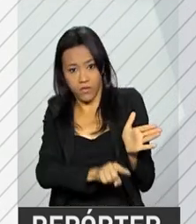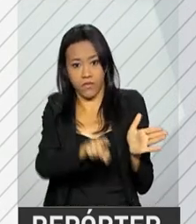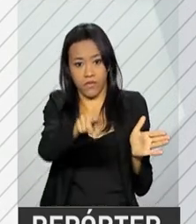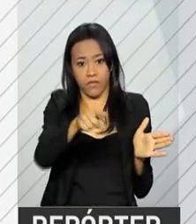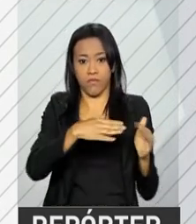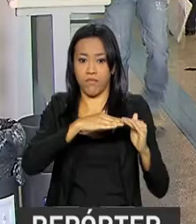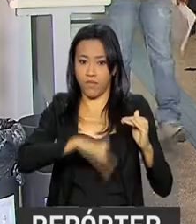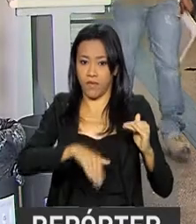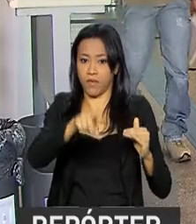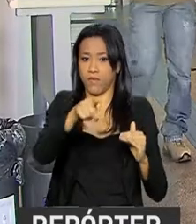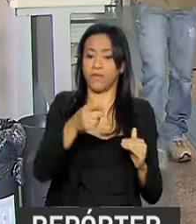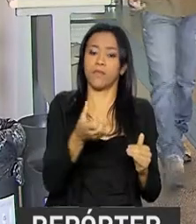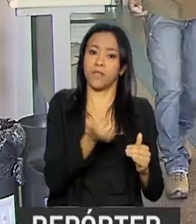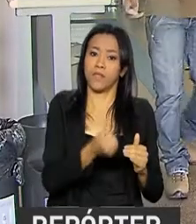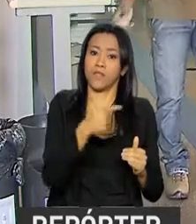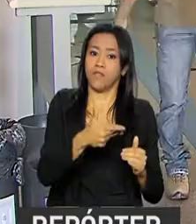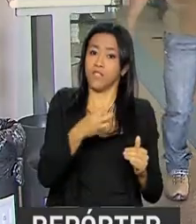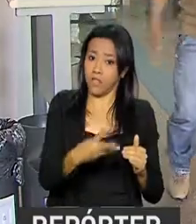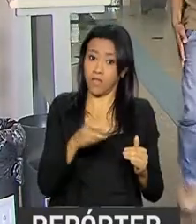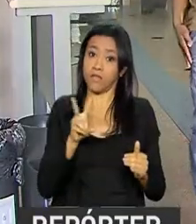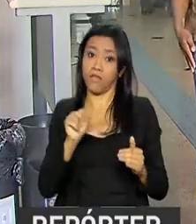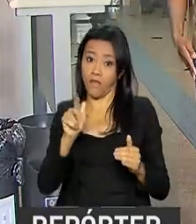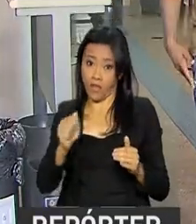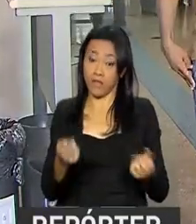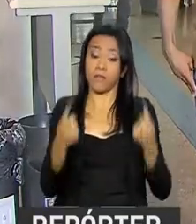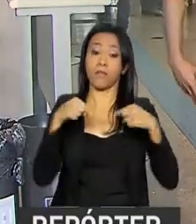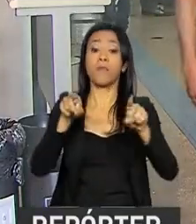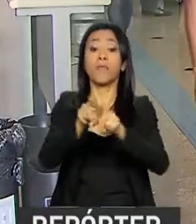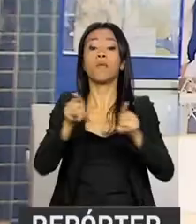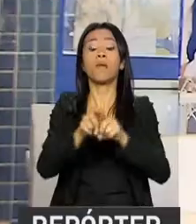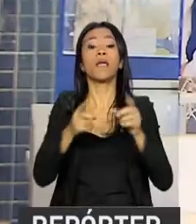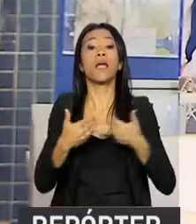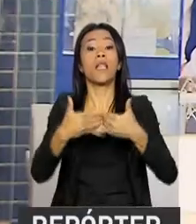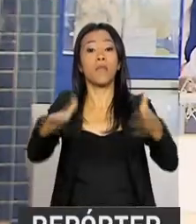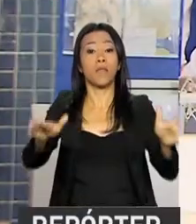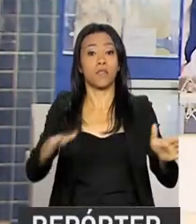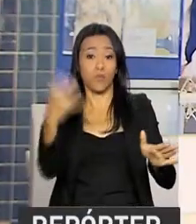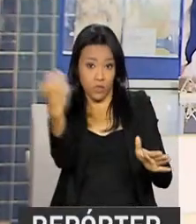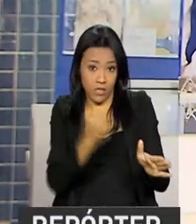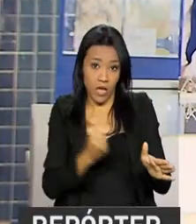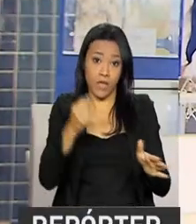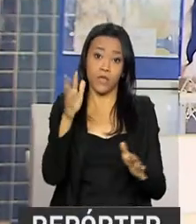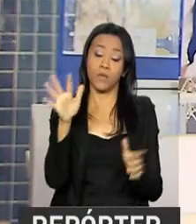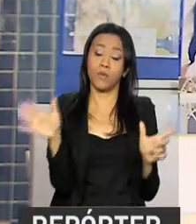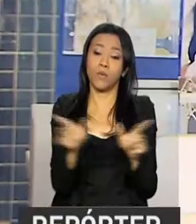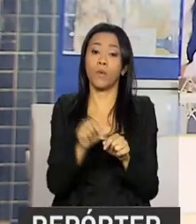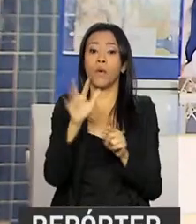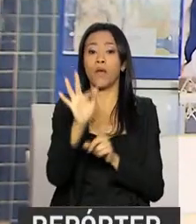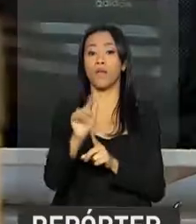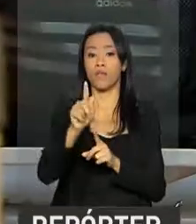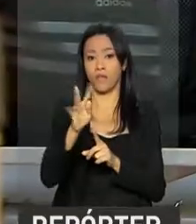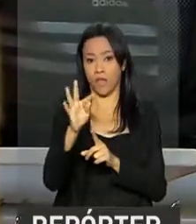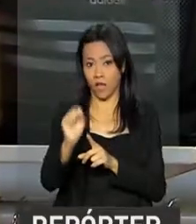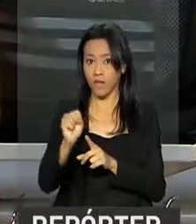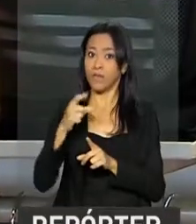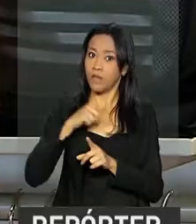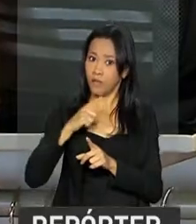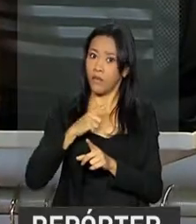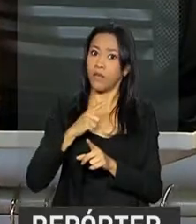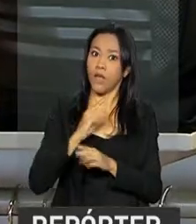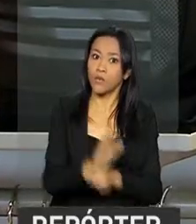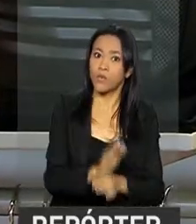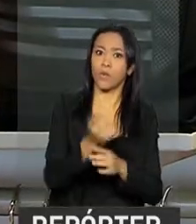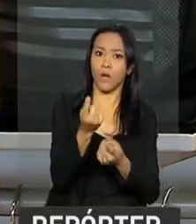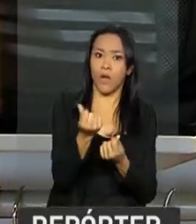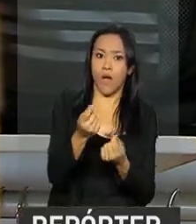mil vagas. E a liberação do FGTS das contas inativas teve reflexo direto na economia, o que, segundo o